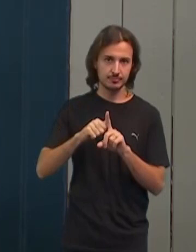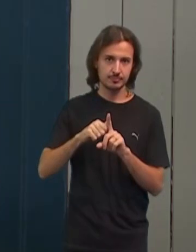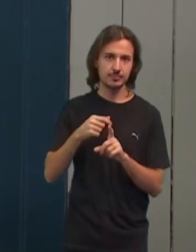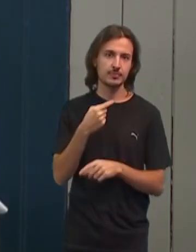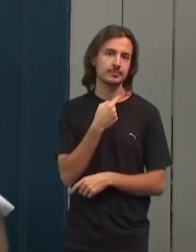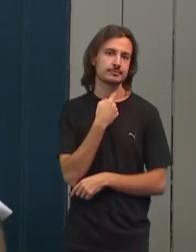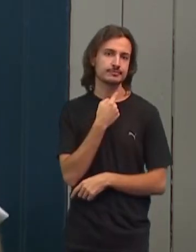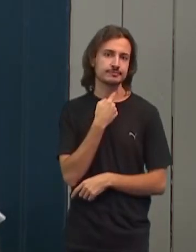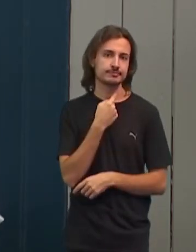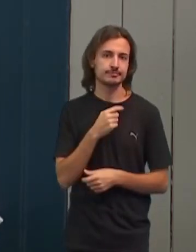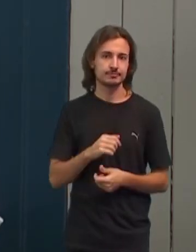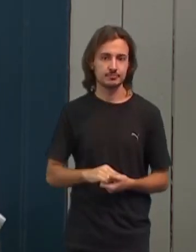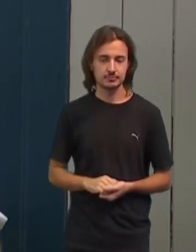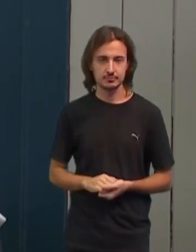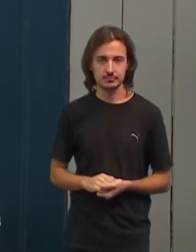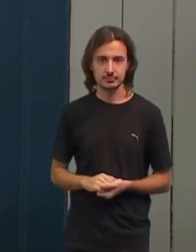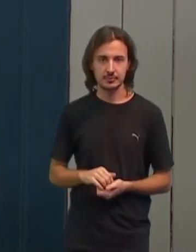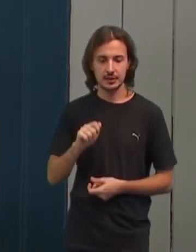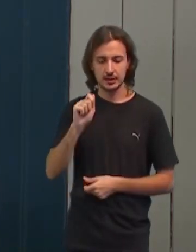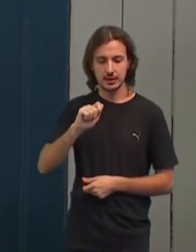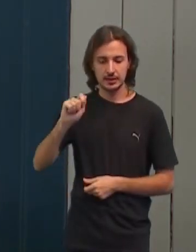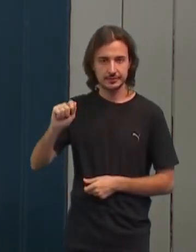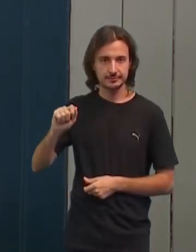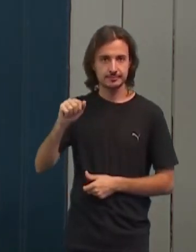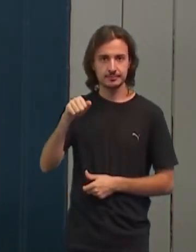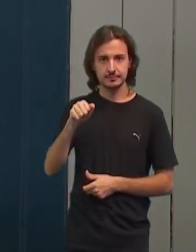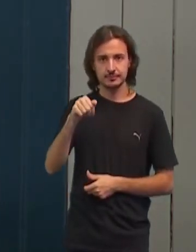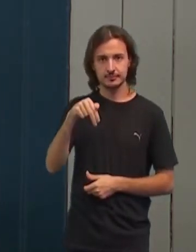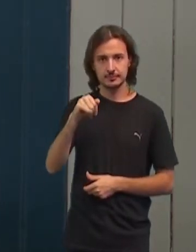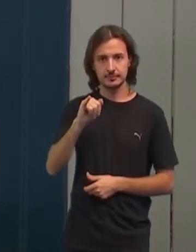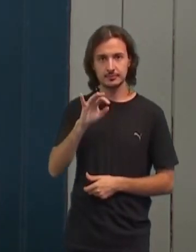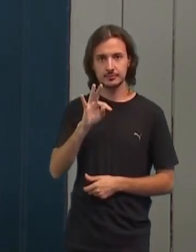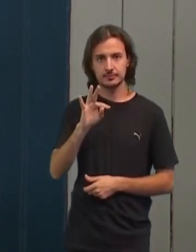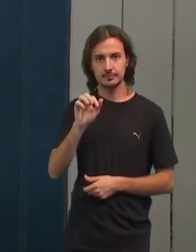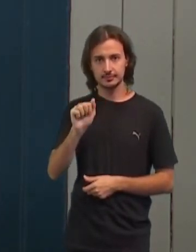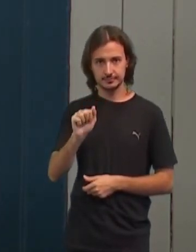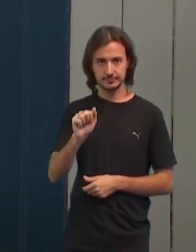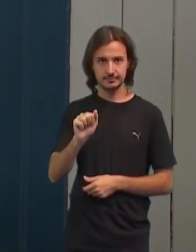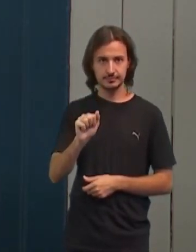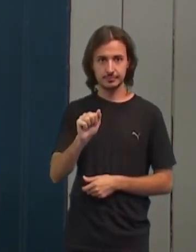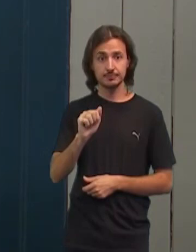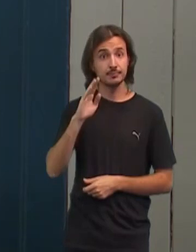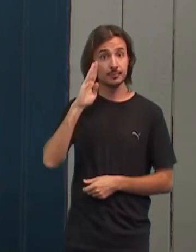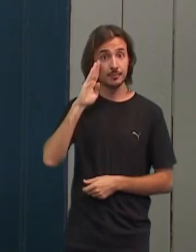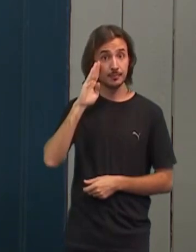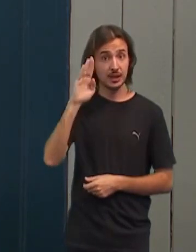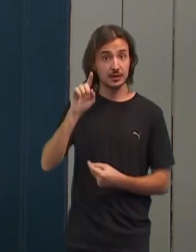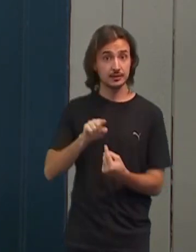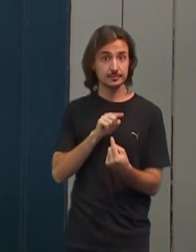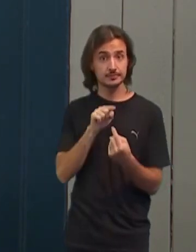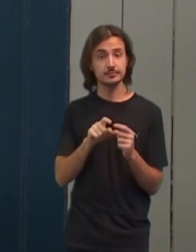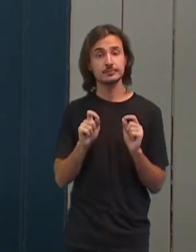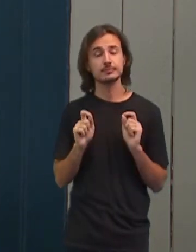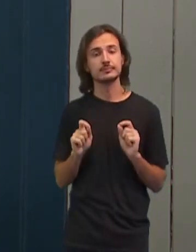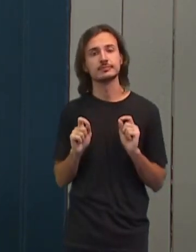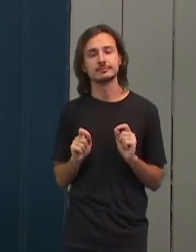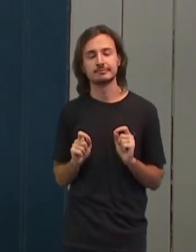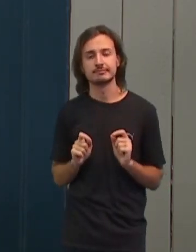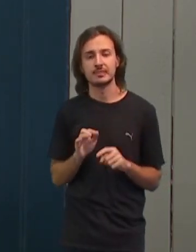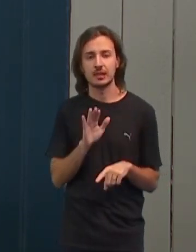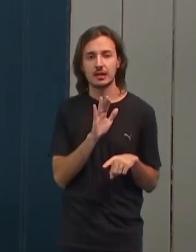1999. A Associação Anitta Garibaldi tinha como principais objetivos ajudar seus